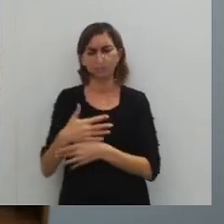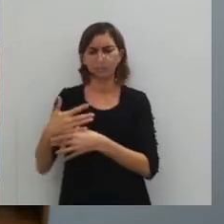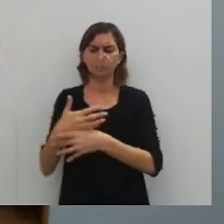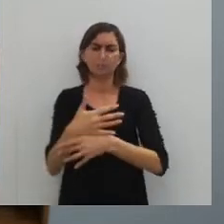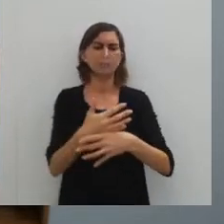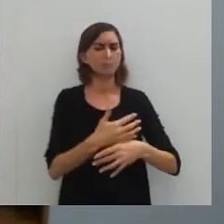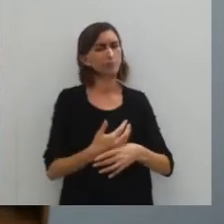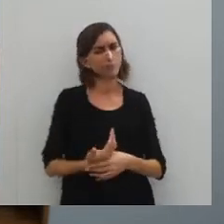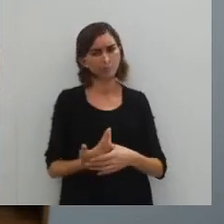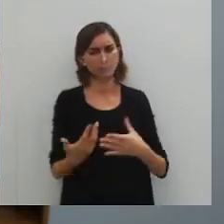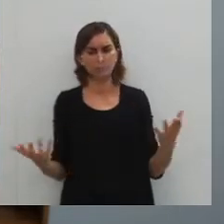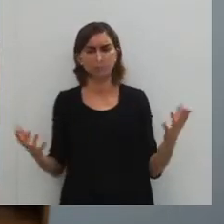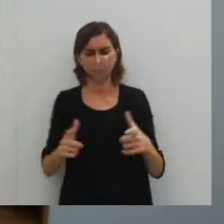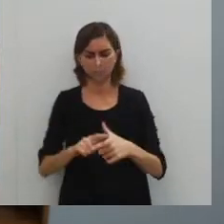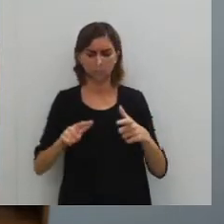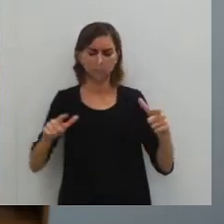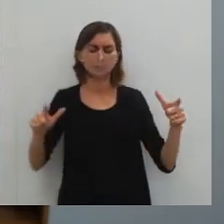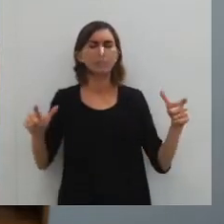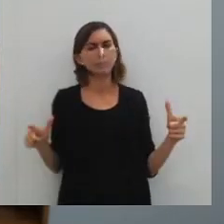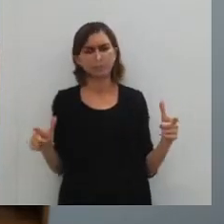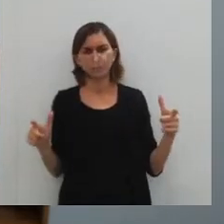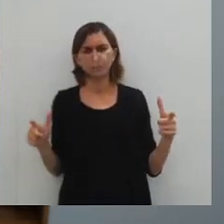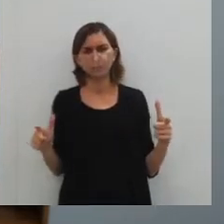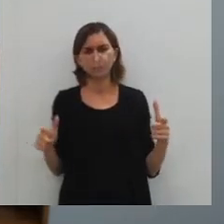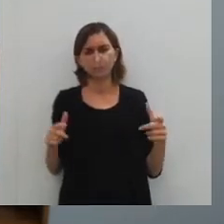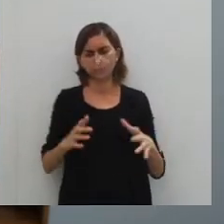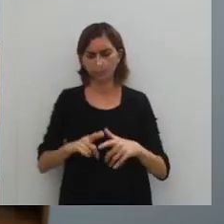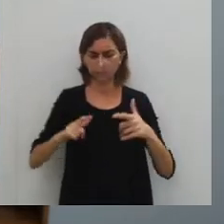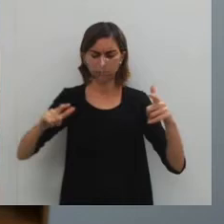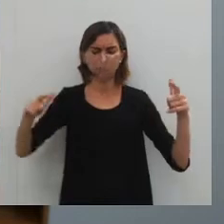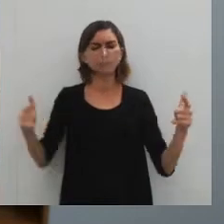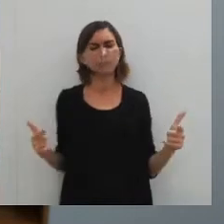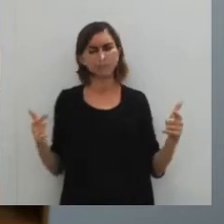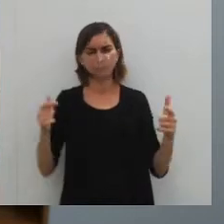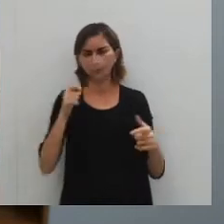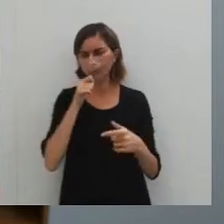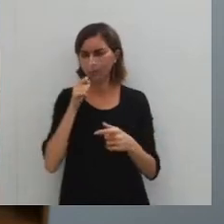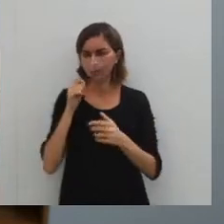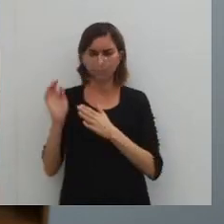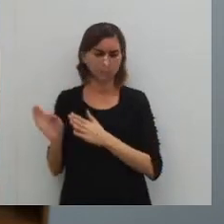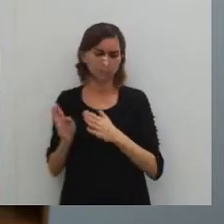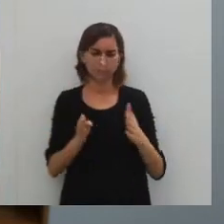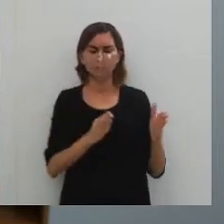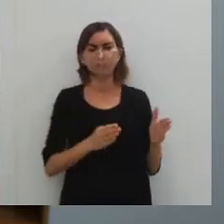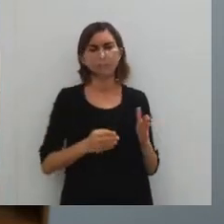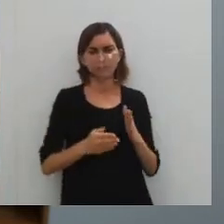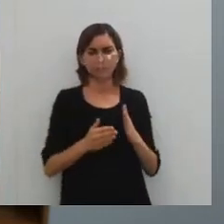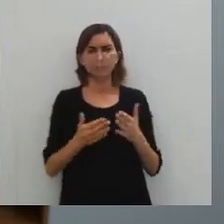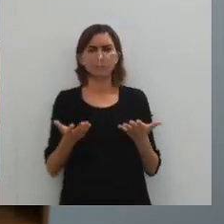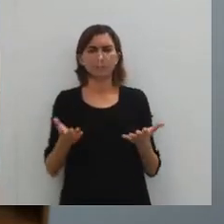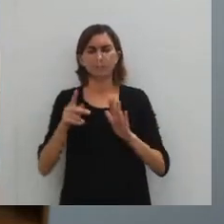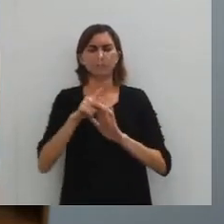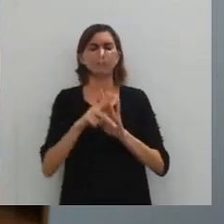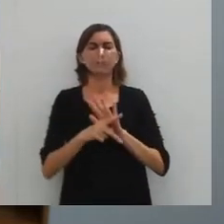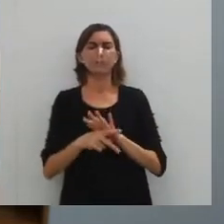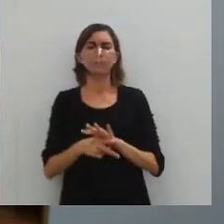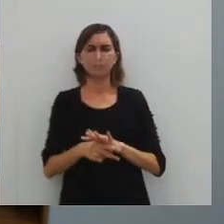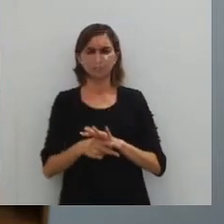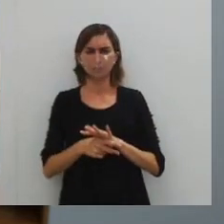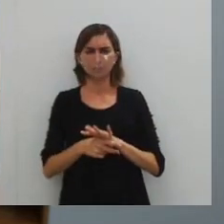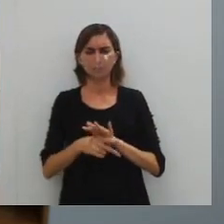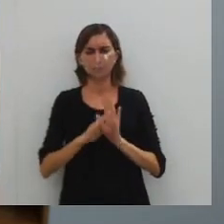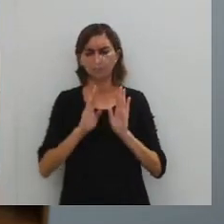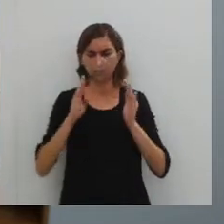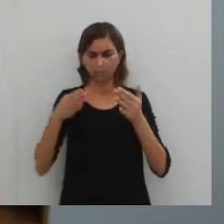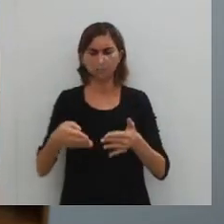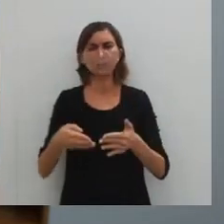cidades, por esse crescimento demasiado sem um devida organização, um planejamento